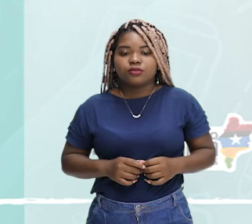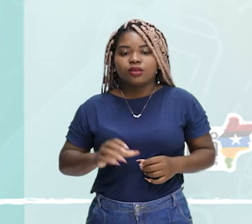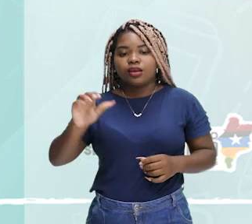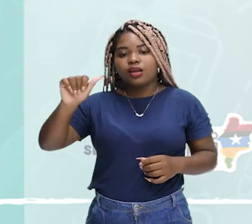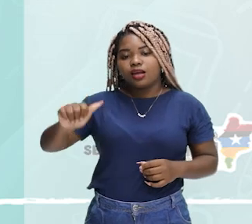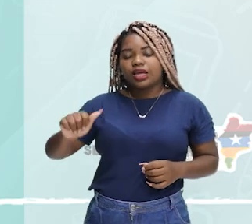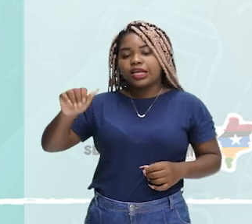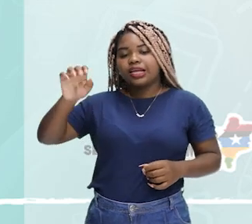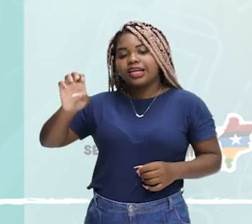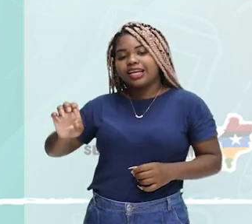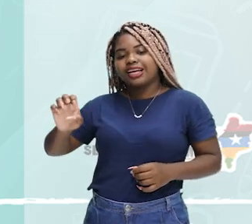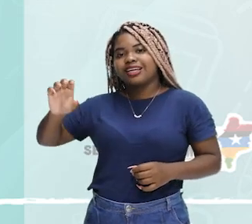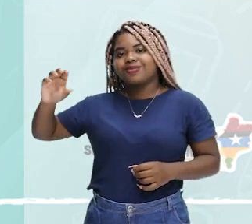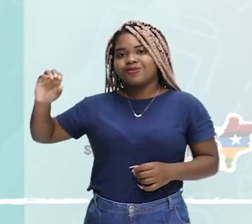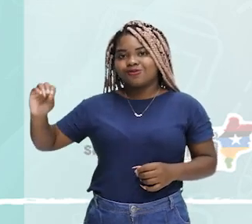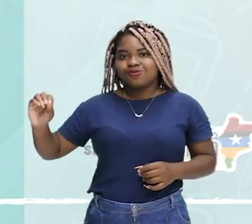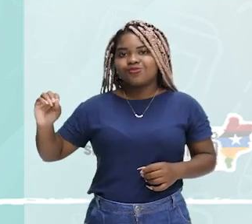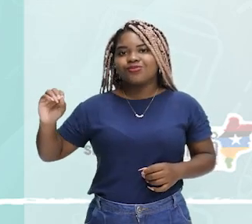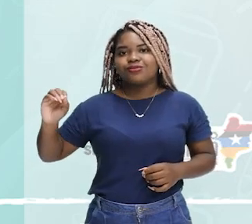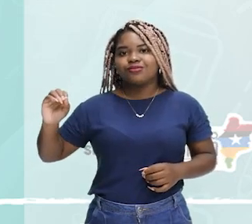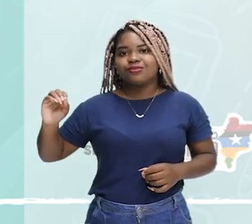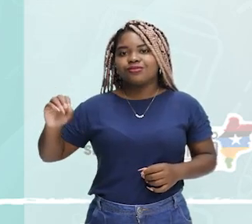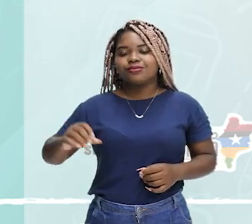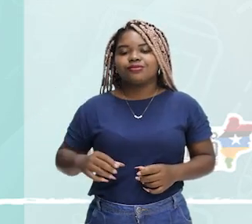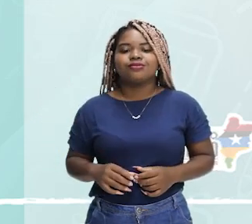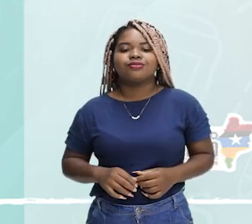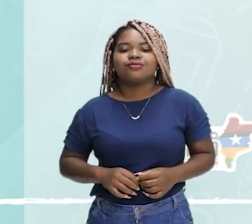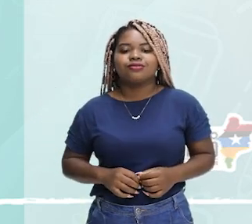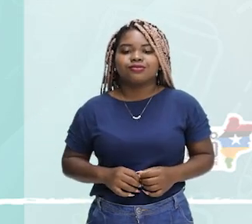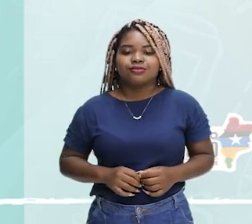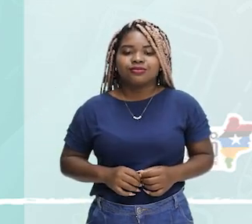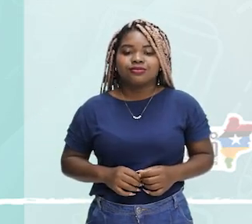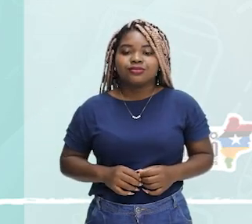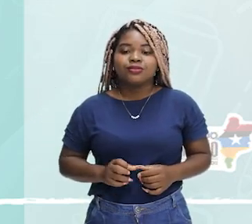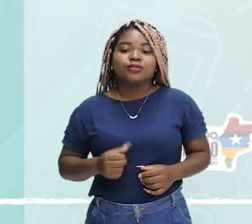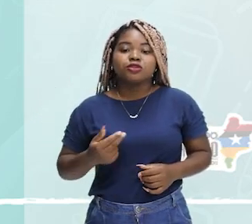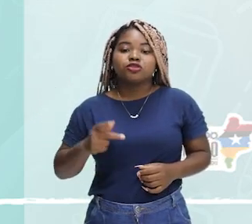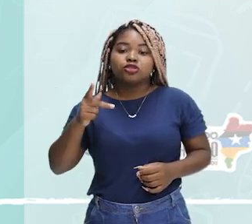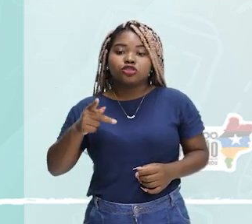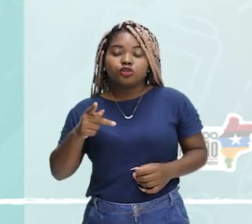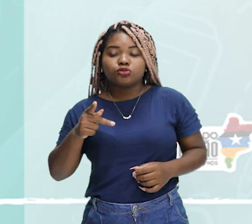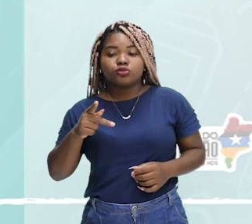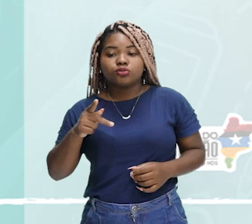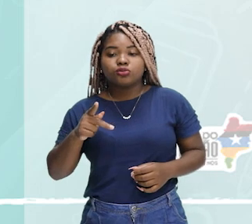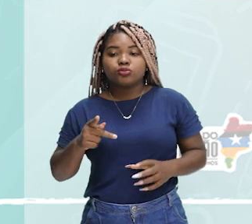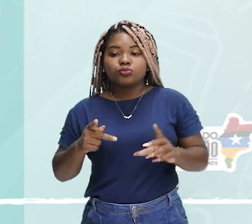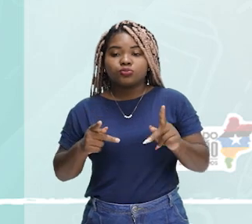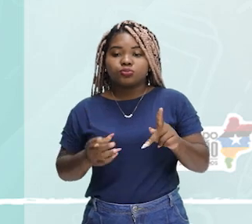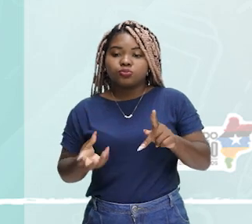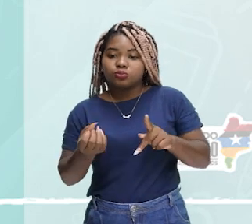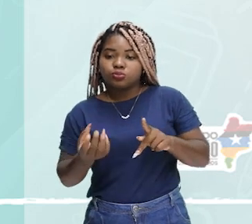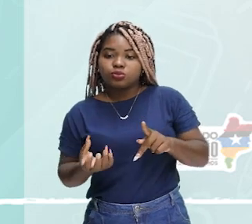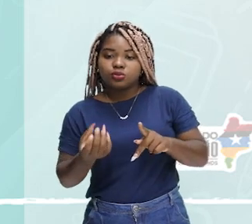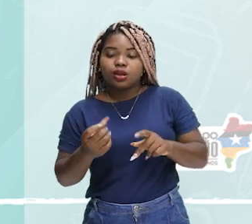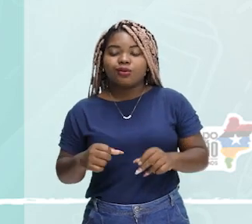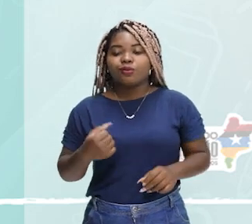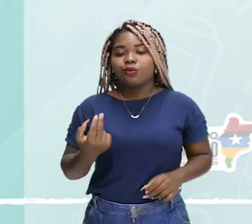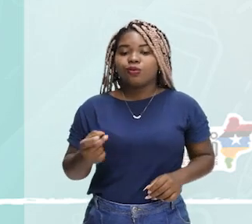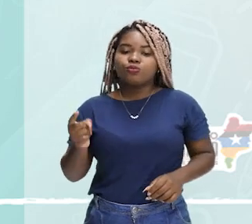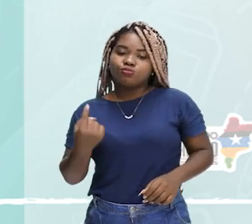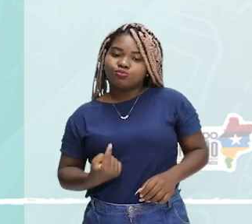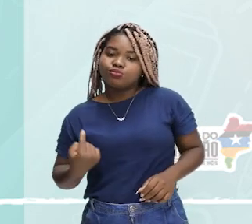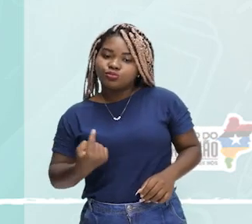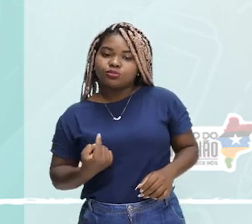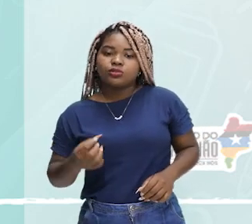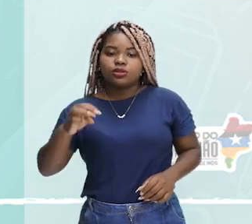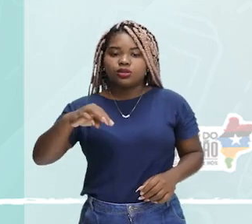vogais A, E e O, independente se estão no singular ou no plural. Tem terminações M, N ou